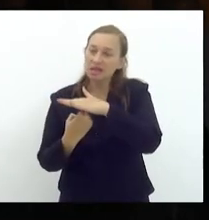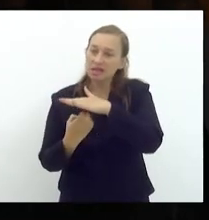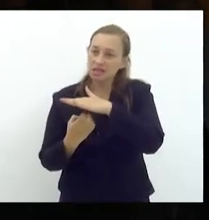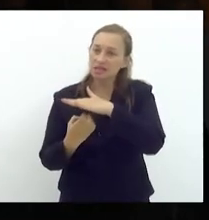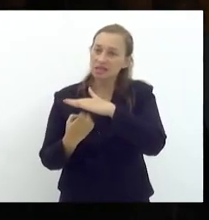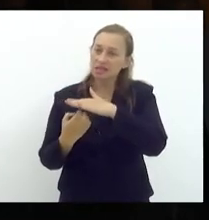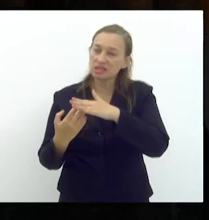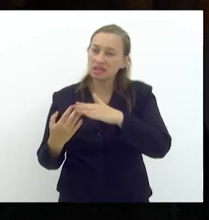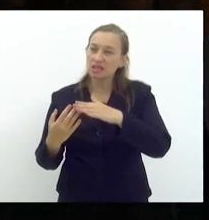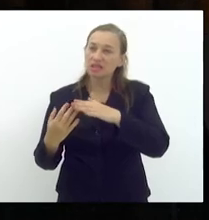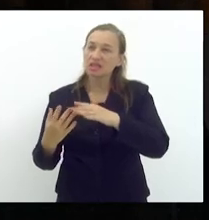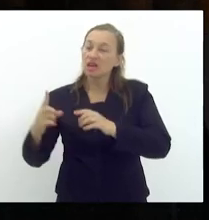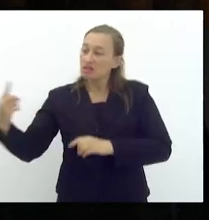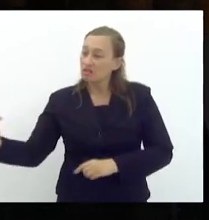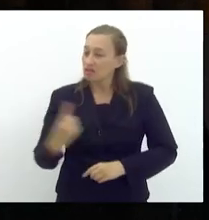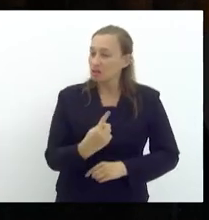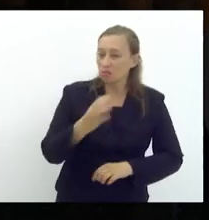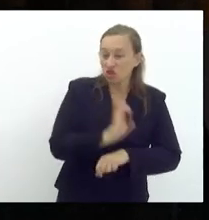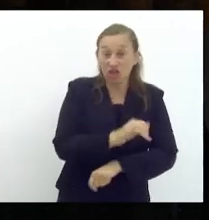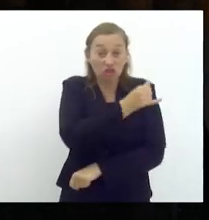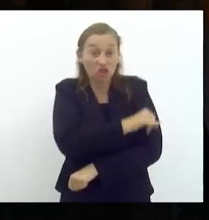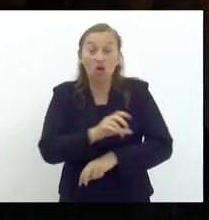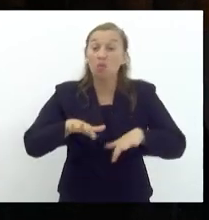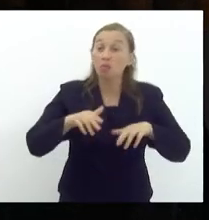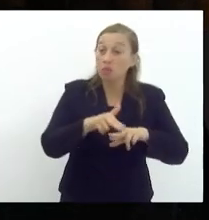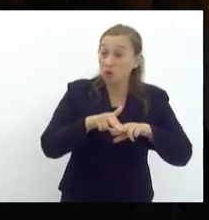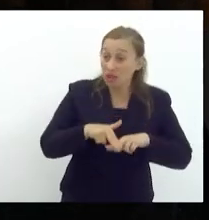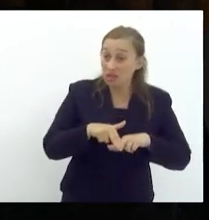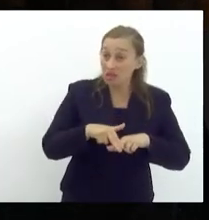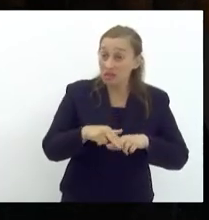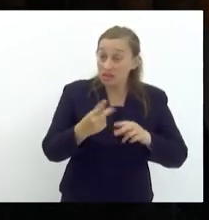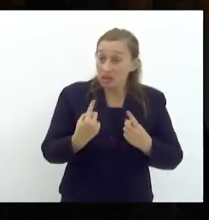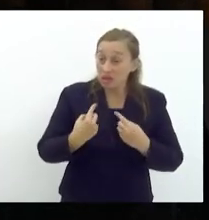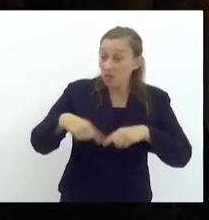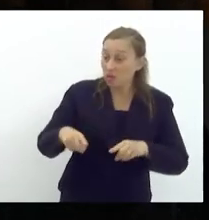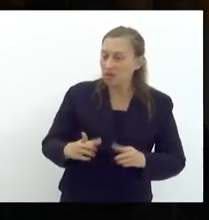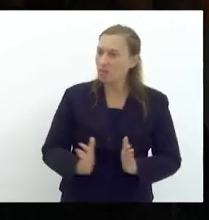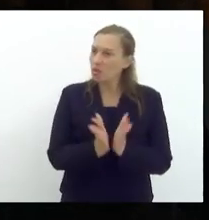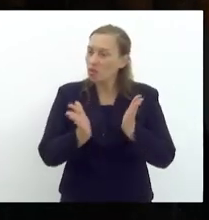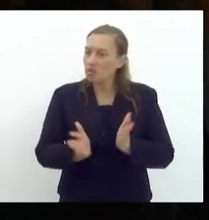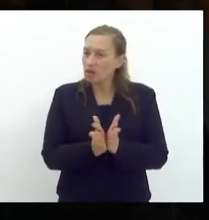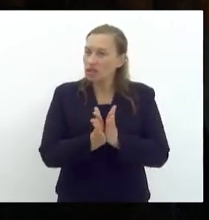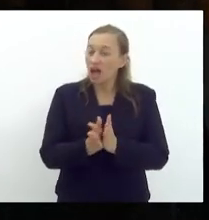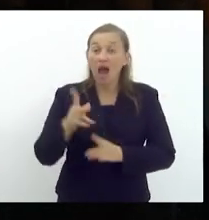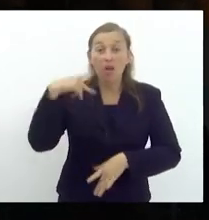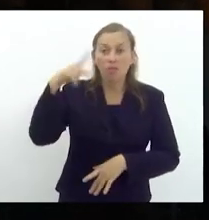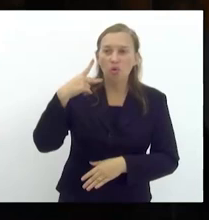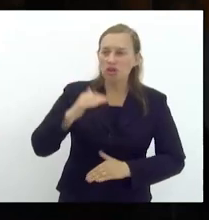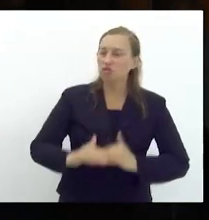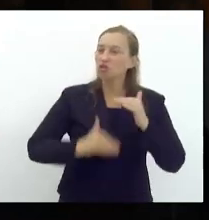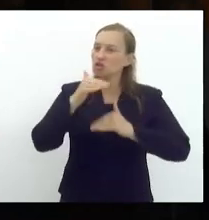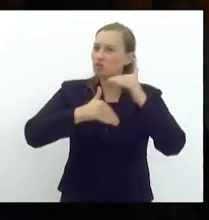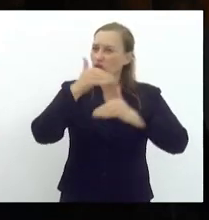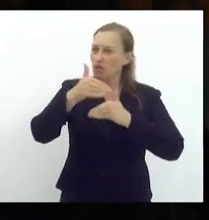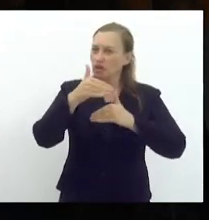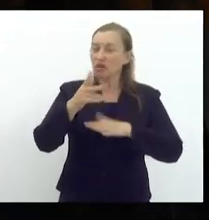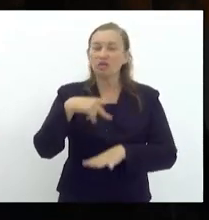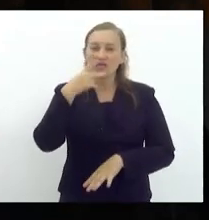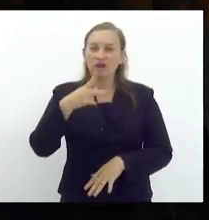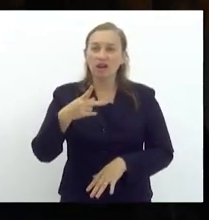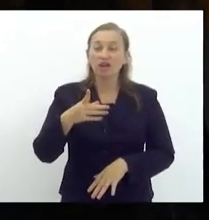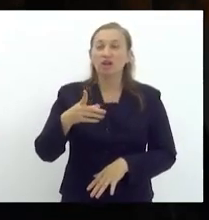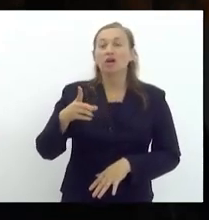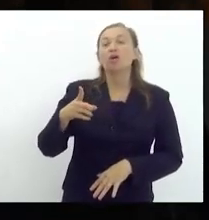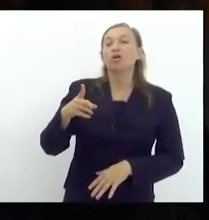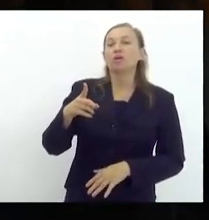instaladas no estado do Rio de Janeiro portanto enfrentamento a pobreza a política de desenvolvimento Como dizia o Presidente